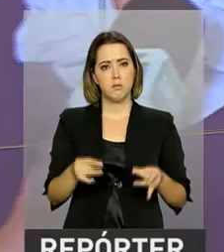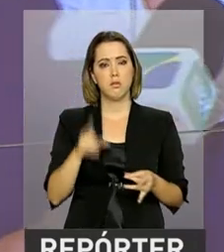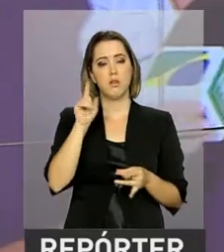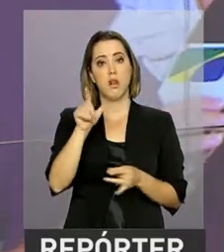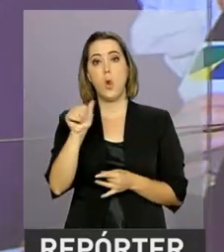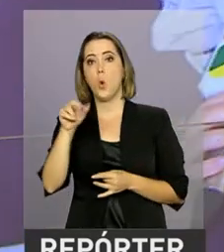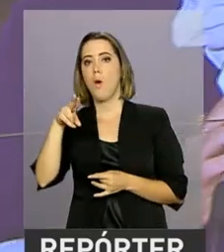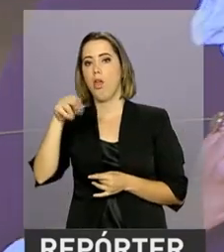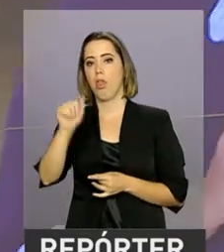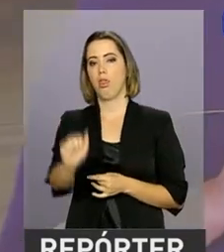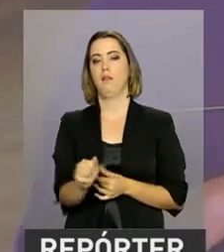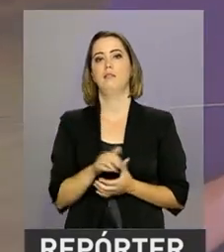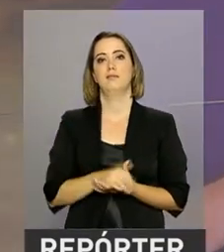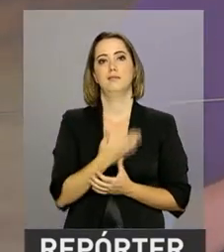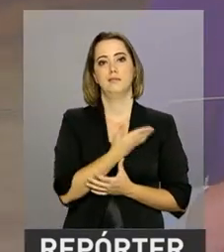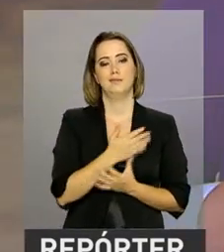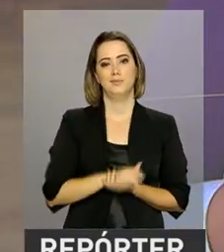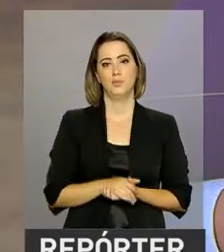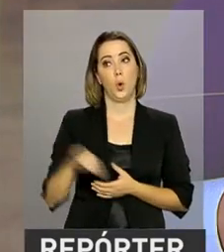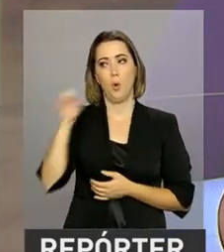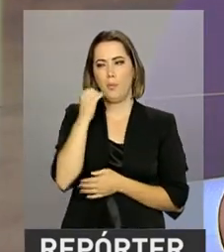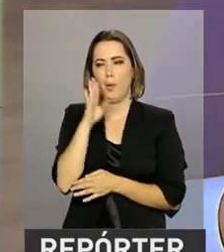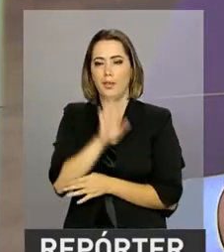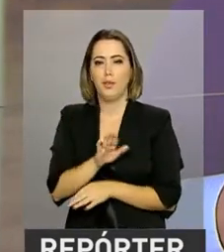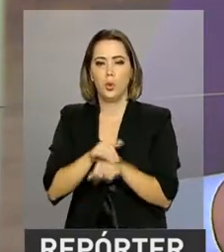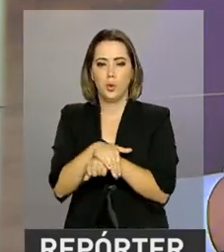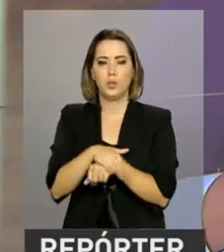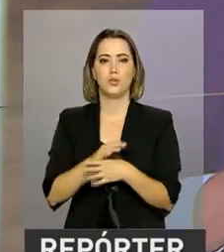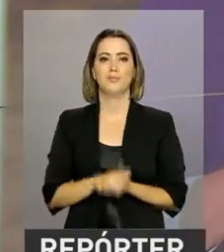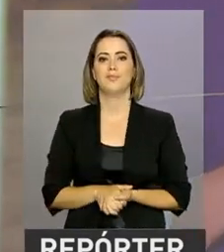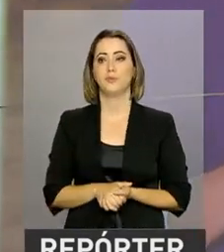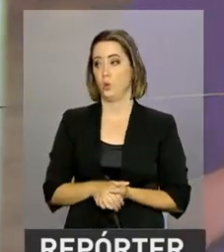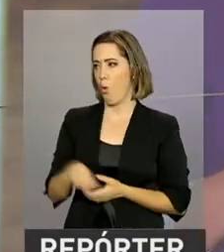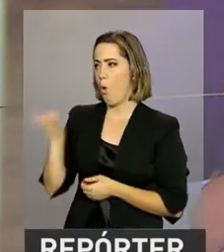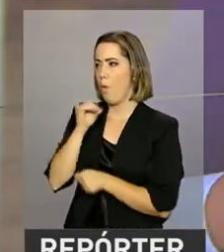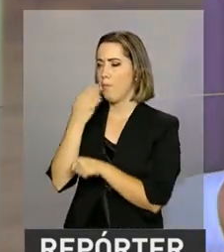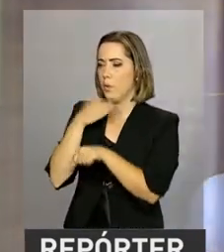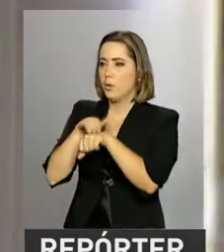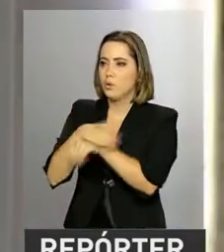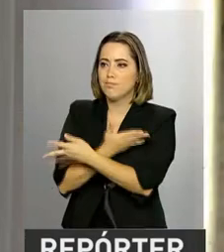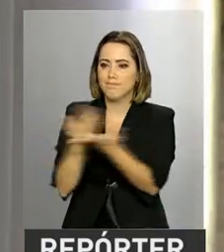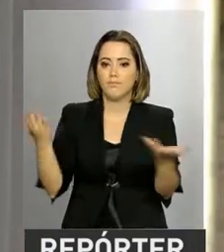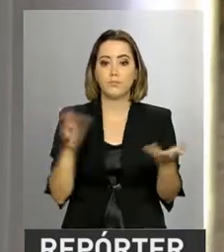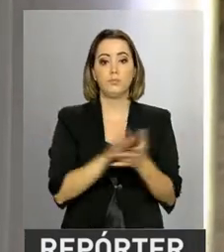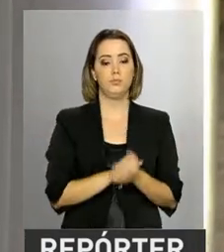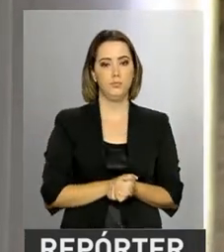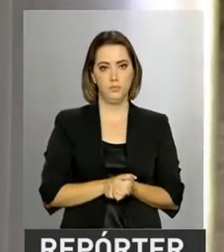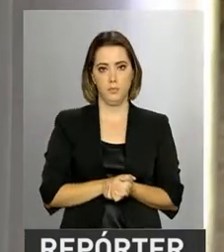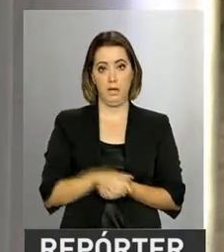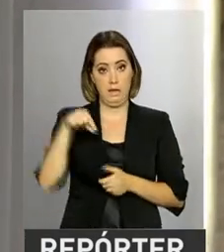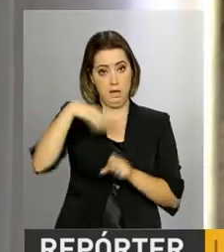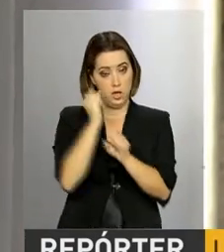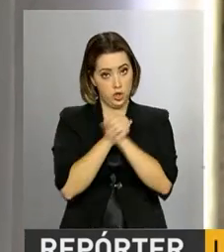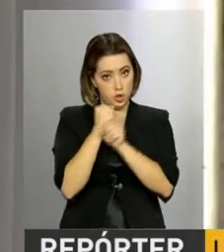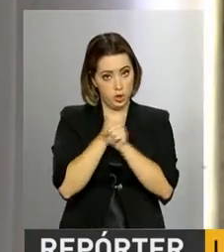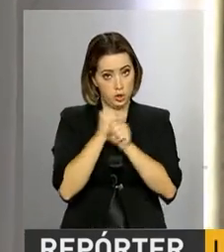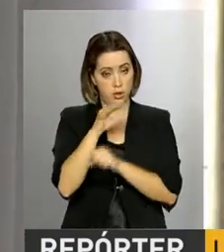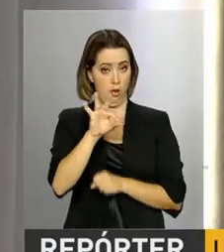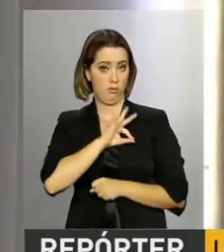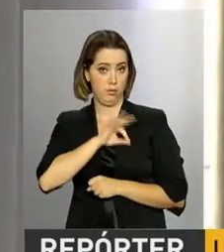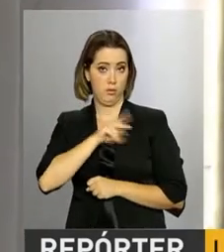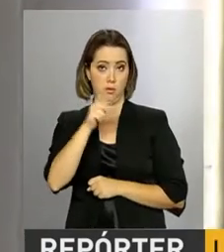a repórter ana karina holla luana boa noite à la roberto boa noite e boa noite a todos este ano a polícia rodoviária